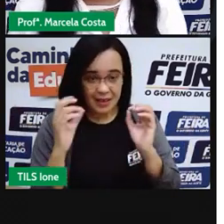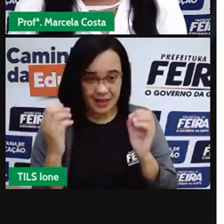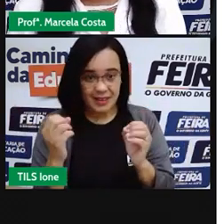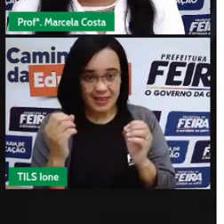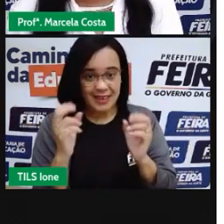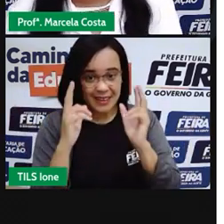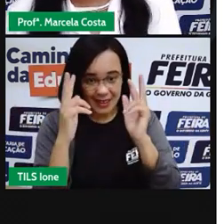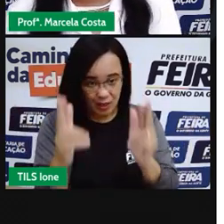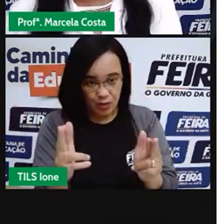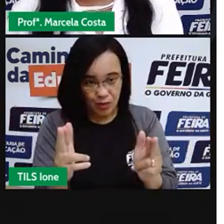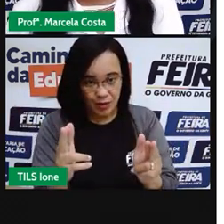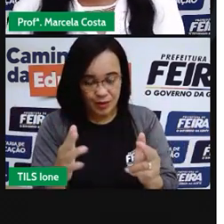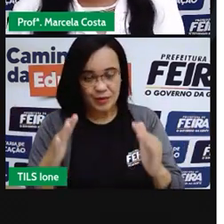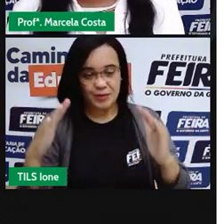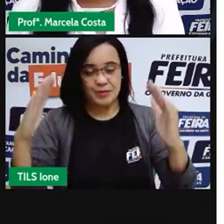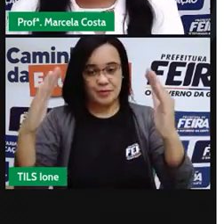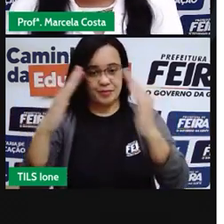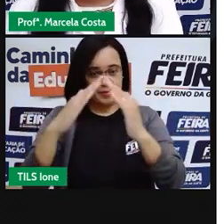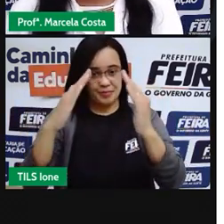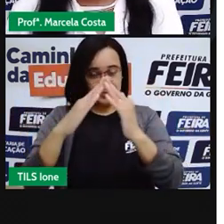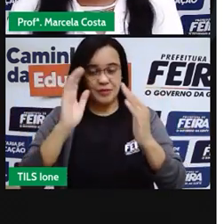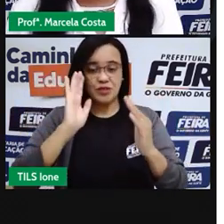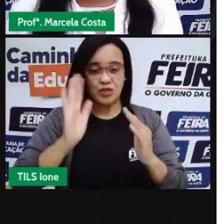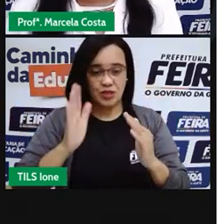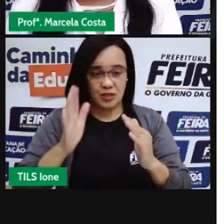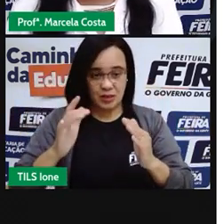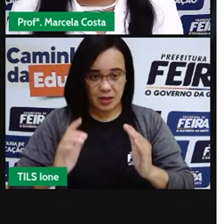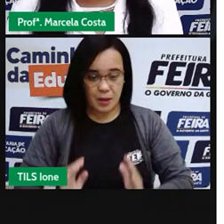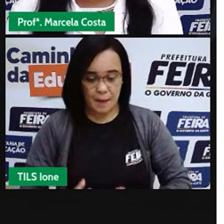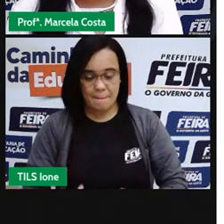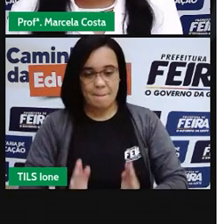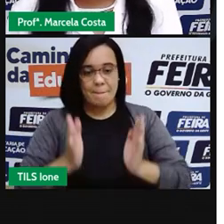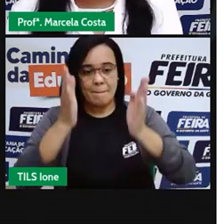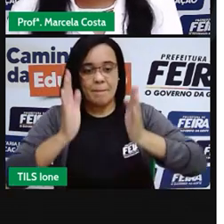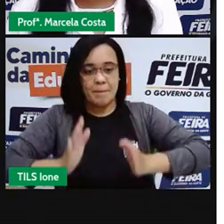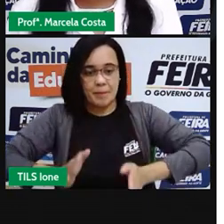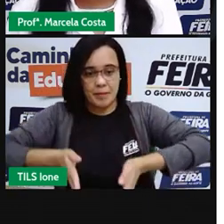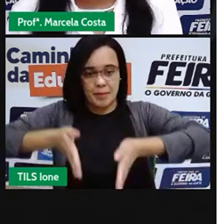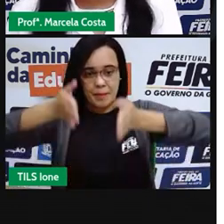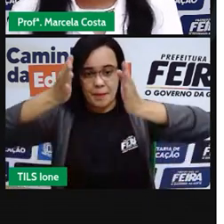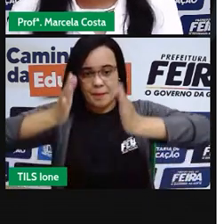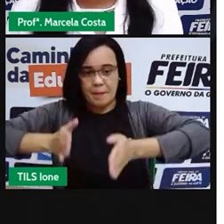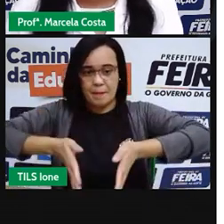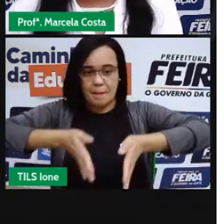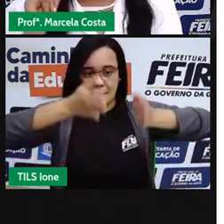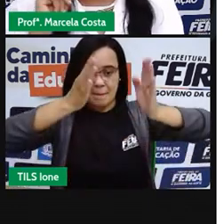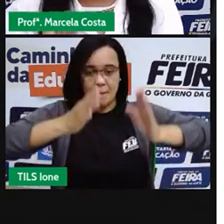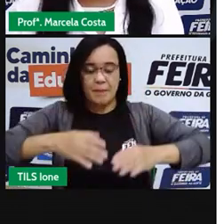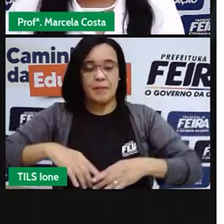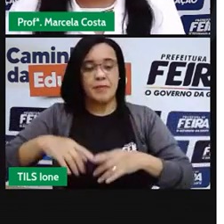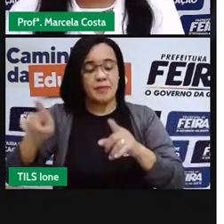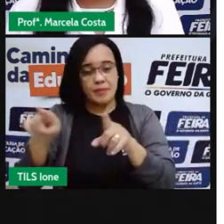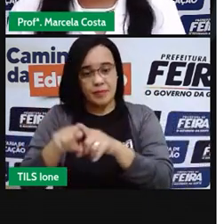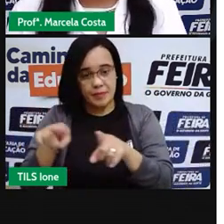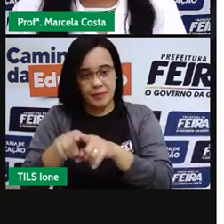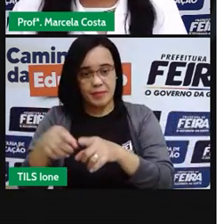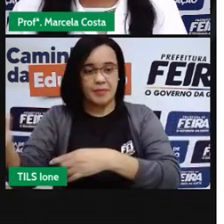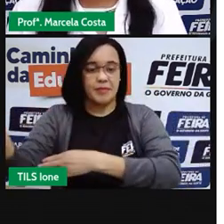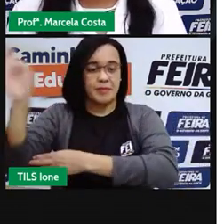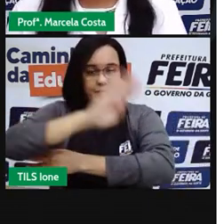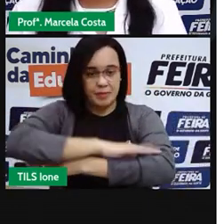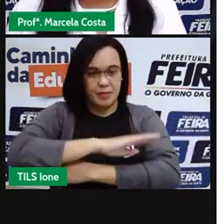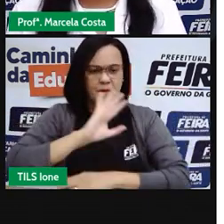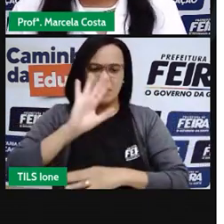Já tem telhado, já tem parede, já tem janela. O que está faltando nessa